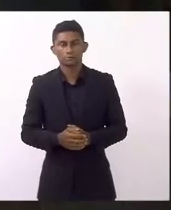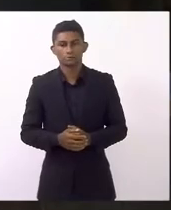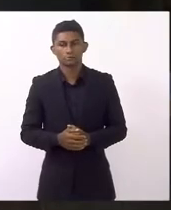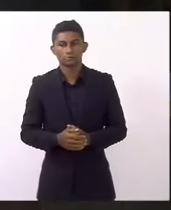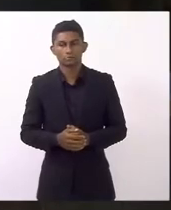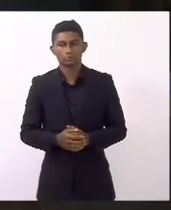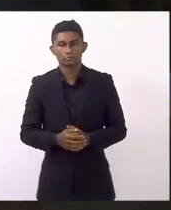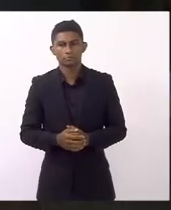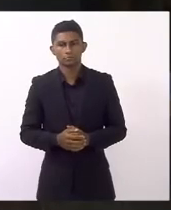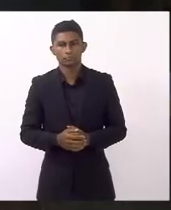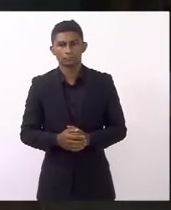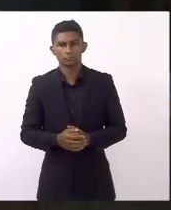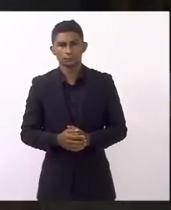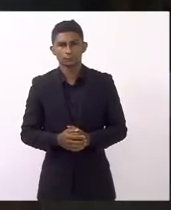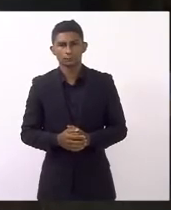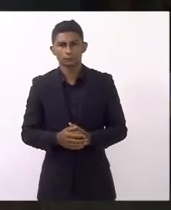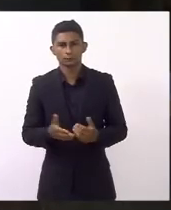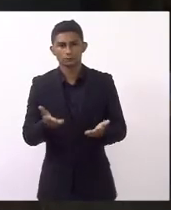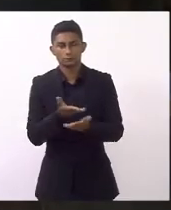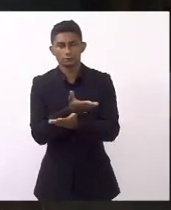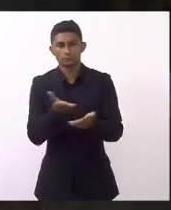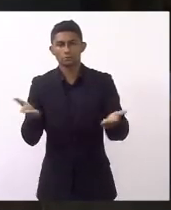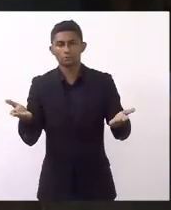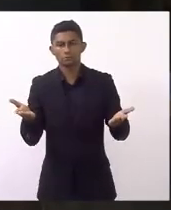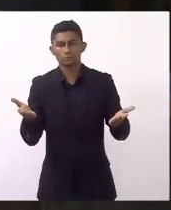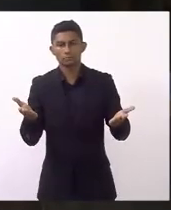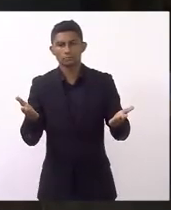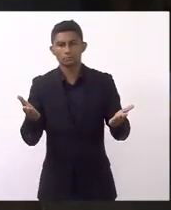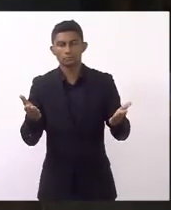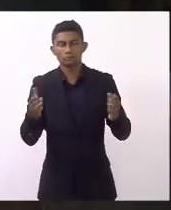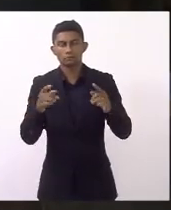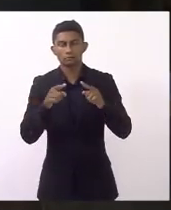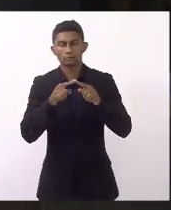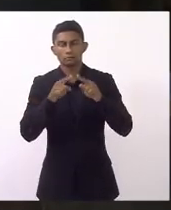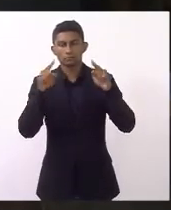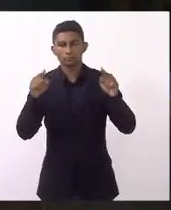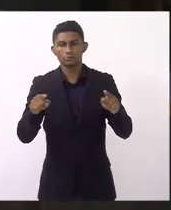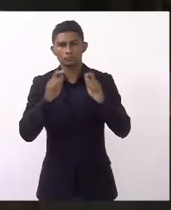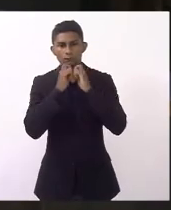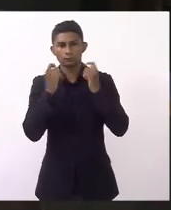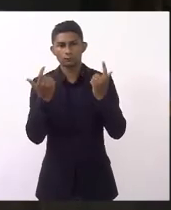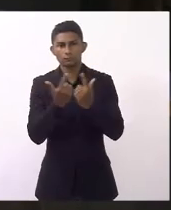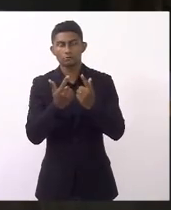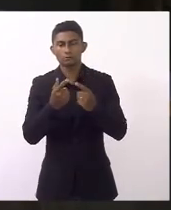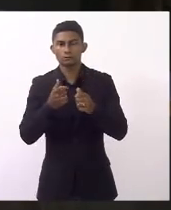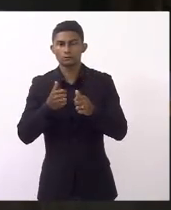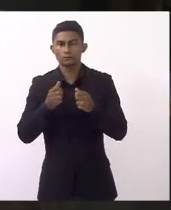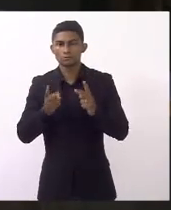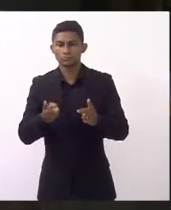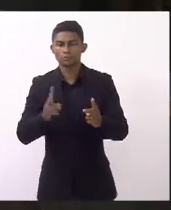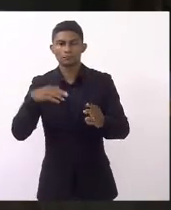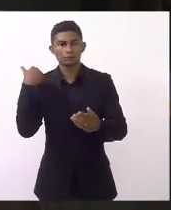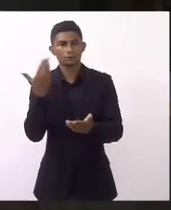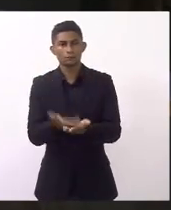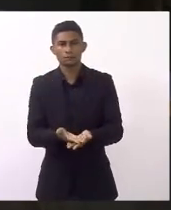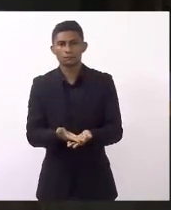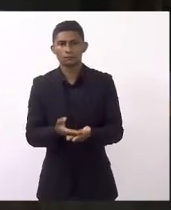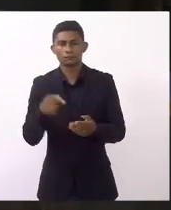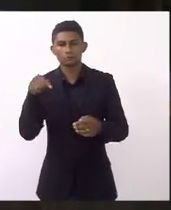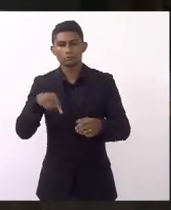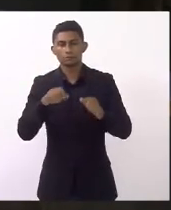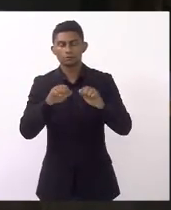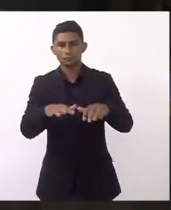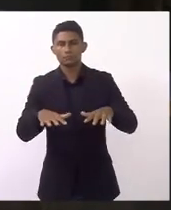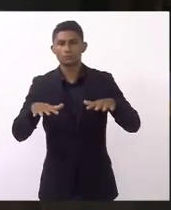é aos trabalhadores e as trabalhadoras da Assembleia Legislativa que estão conosco até agora fazendo com que esta